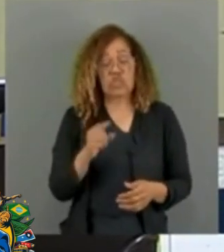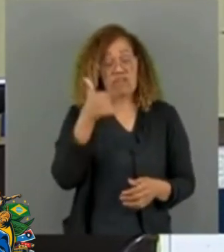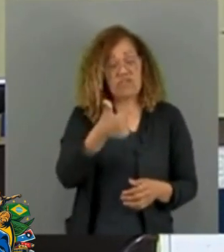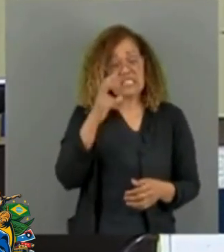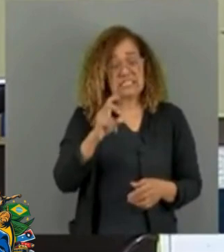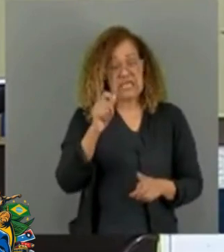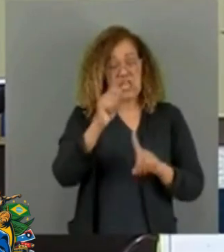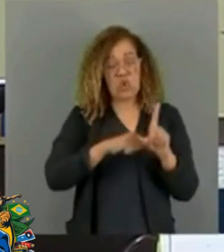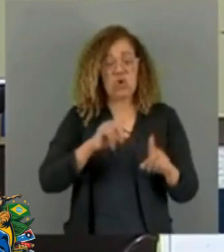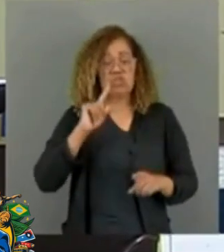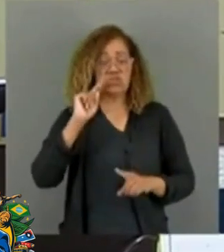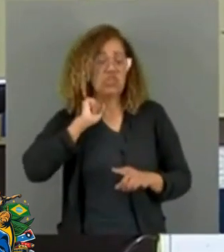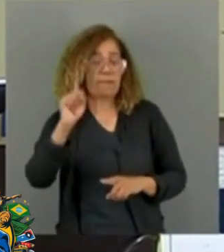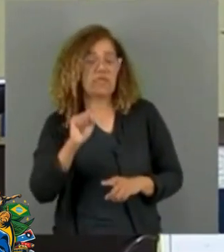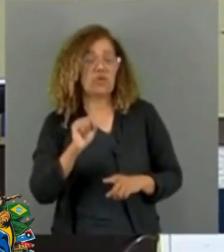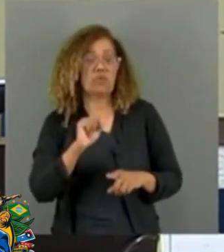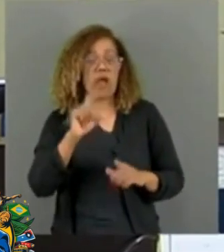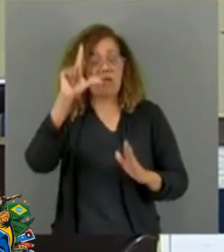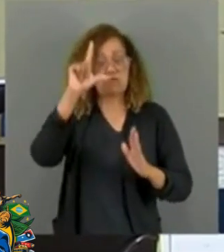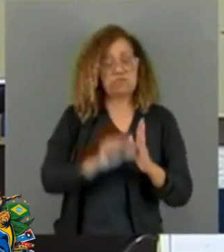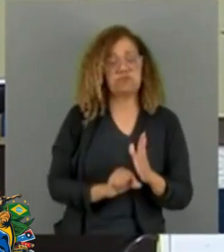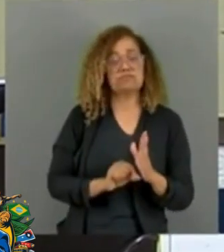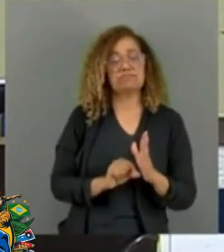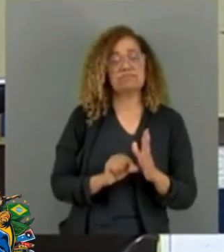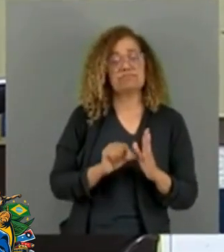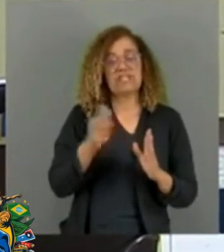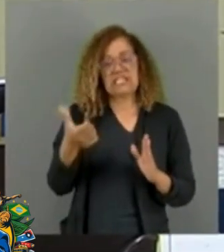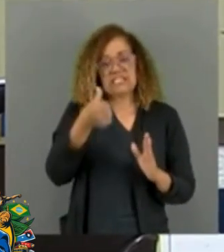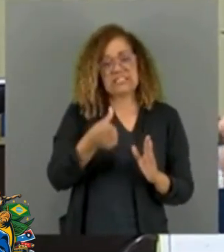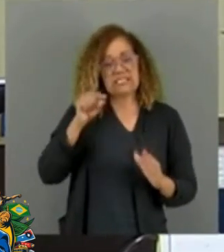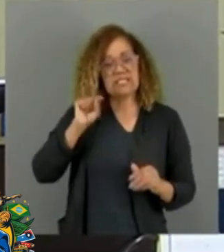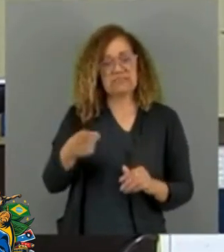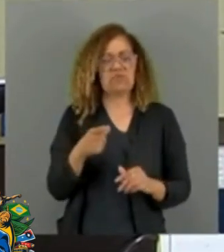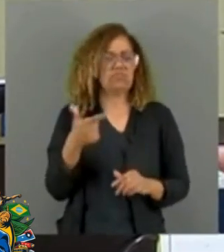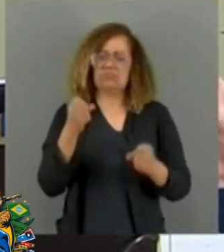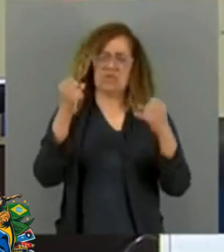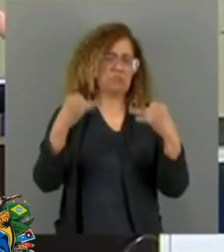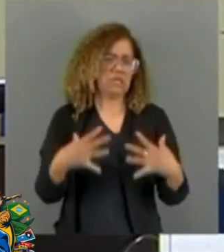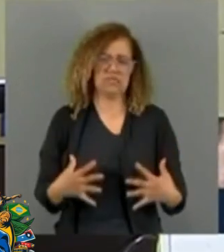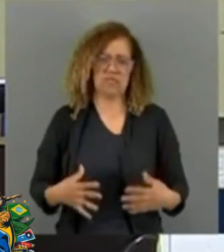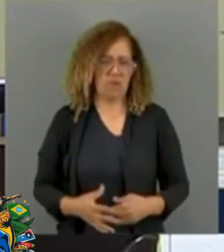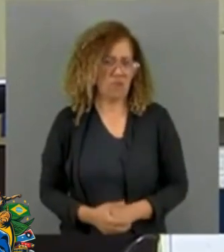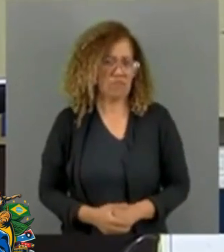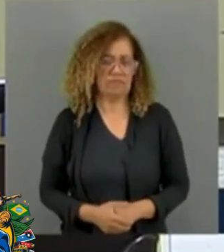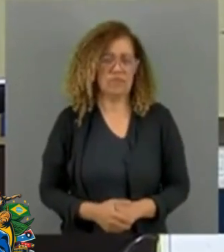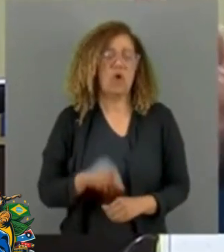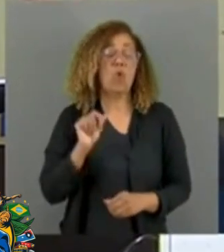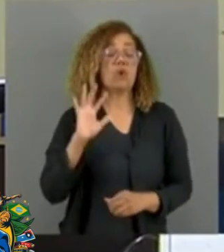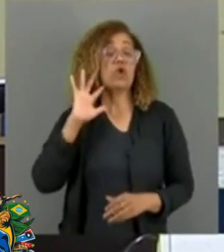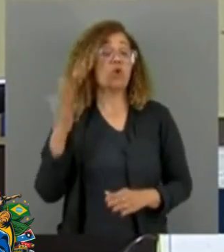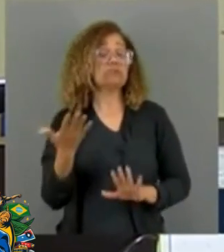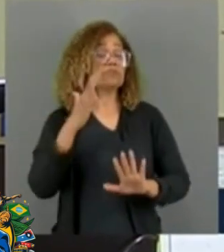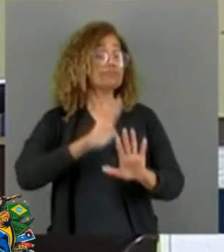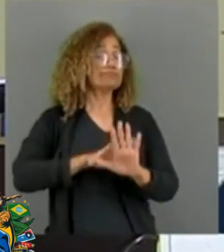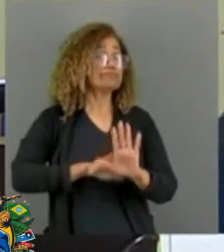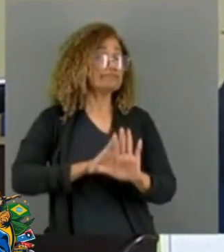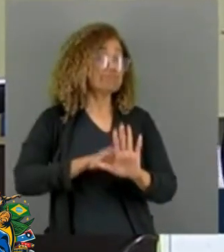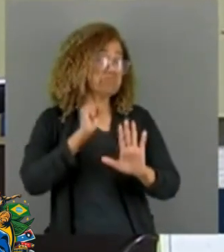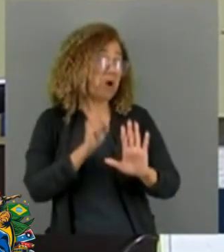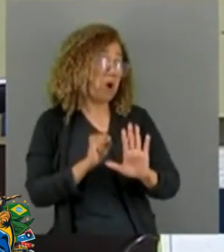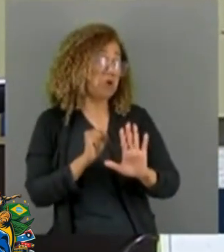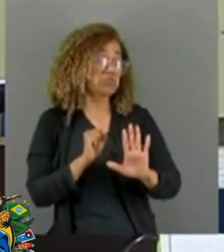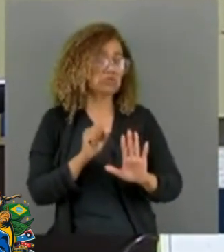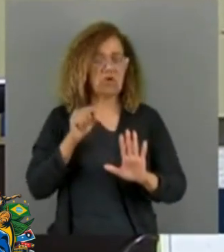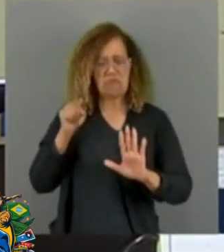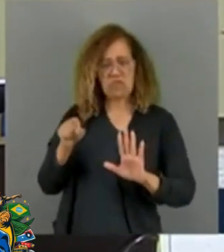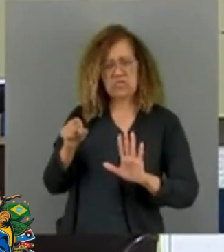cai para 116.000 no dia 10 de junho. Não há explicação, a não ser o que corre nos bastidores. Por exemplo, você tratou